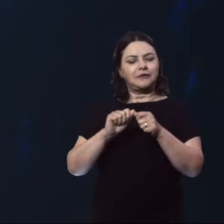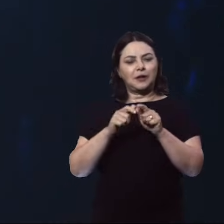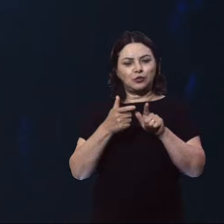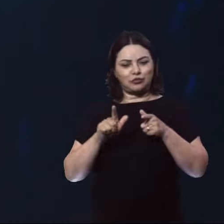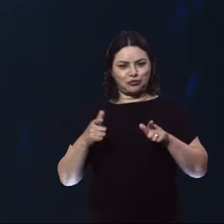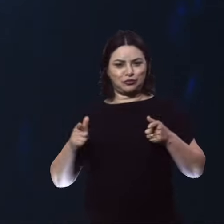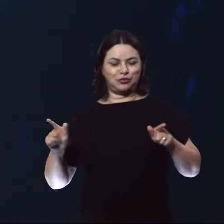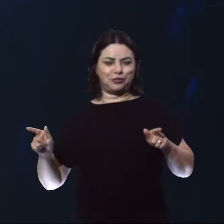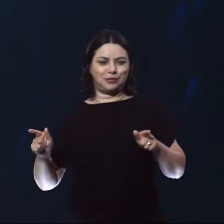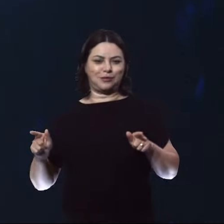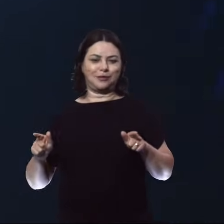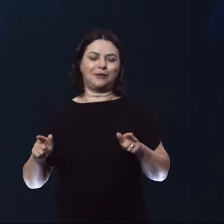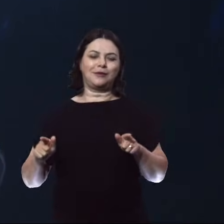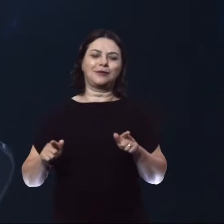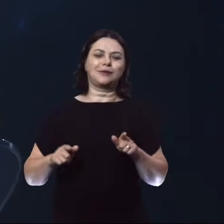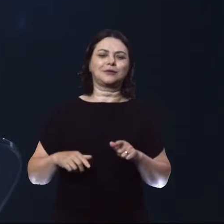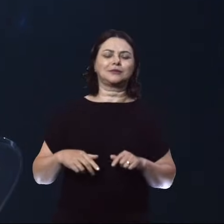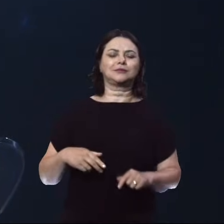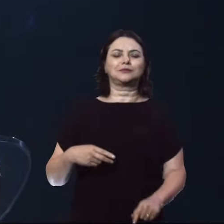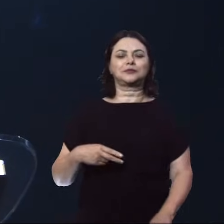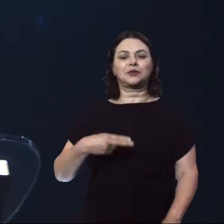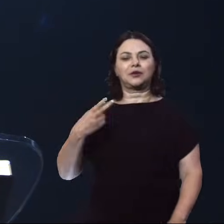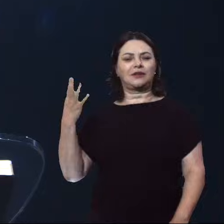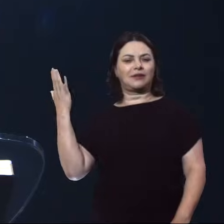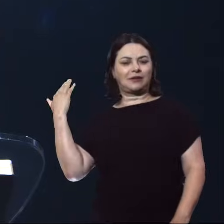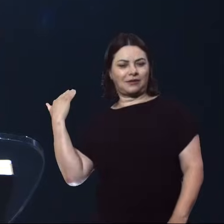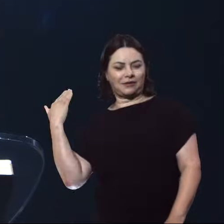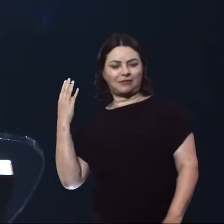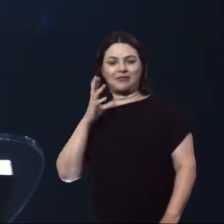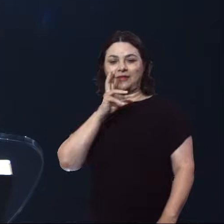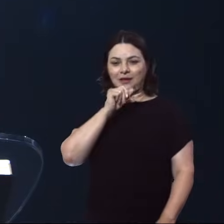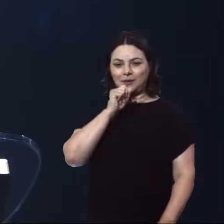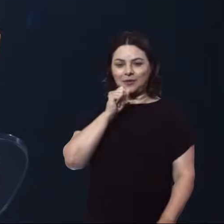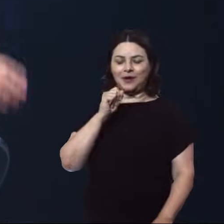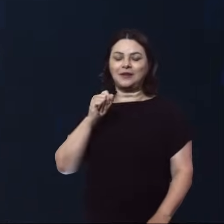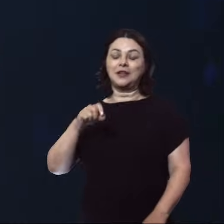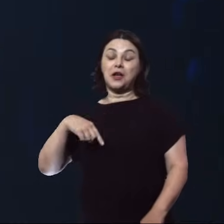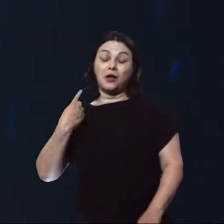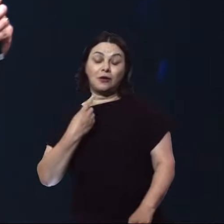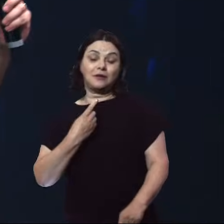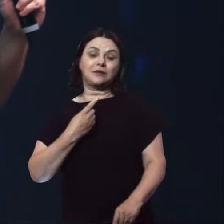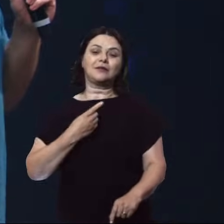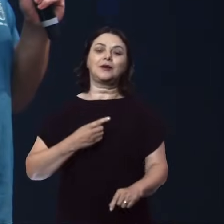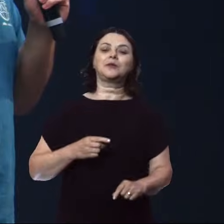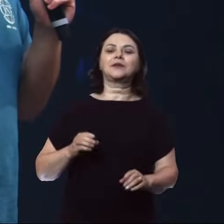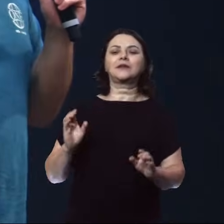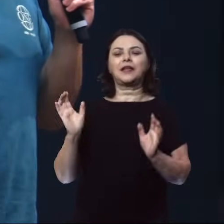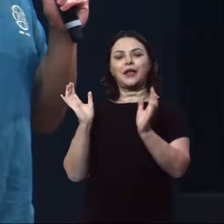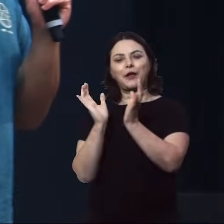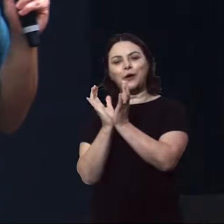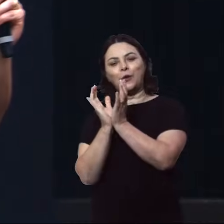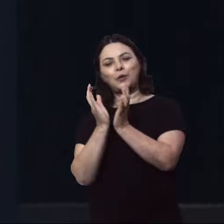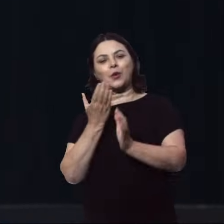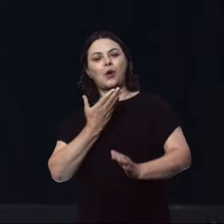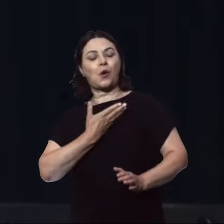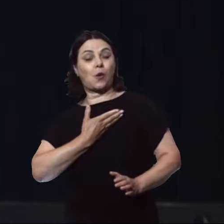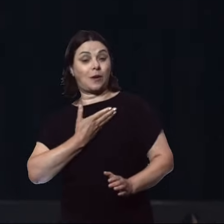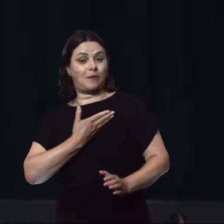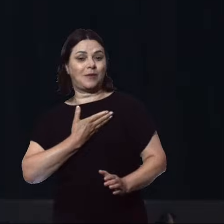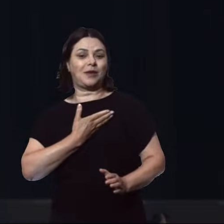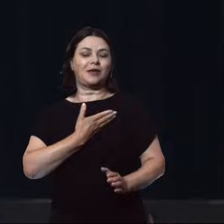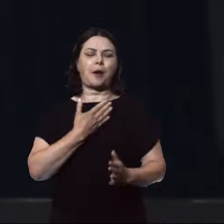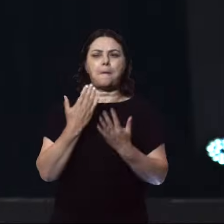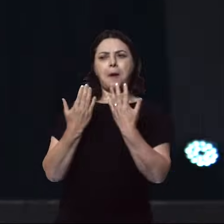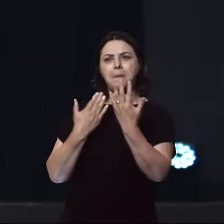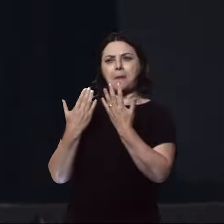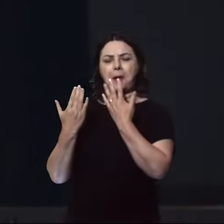2 sábados atrás, lá dia 27, a gente estava fazendo churrasco na hora do almoço com os amigos, estava curtindo, né, um pouquinho aí da amizade, botando